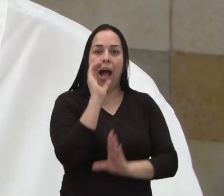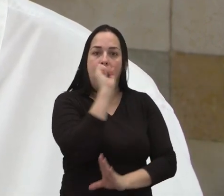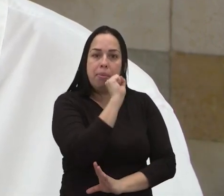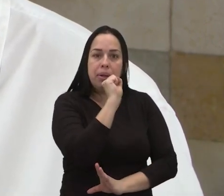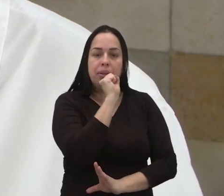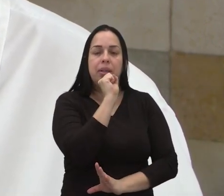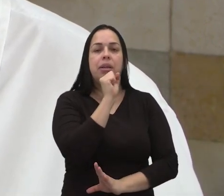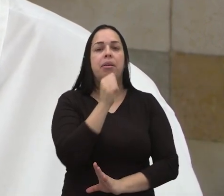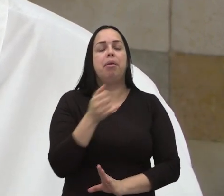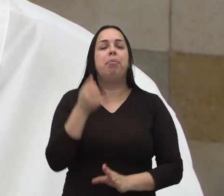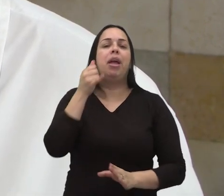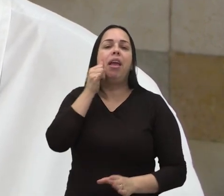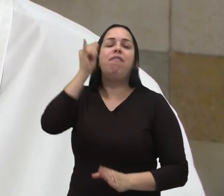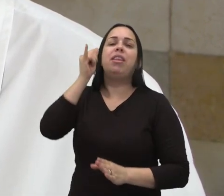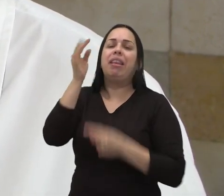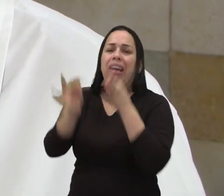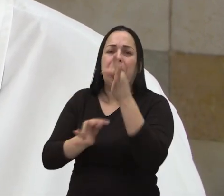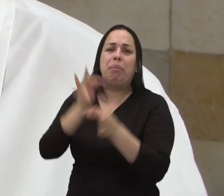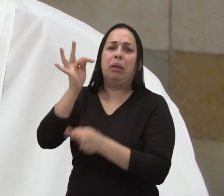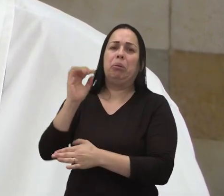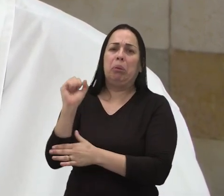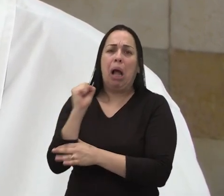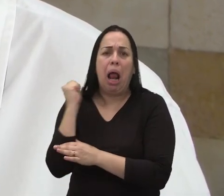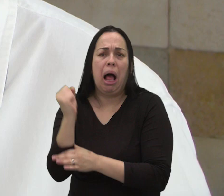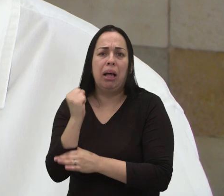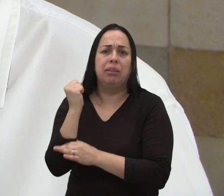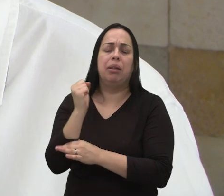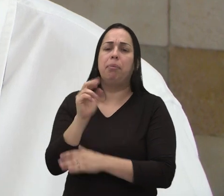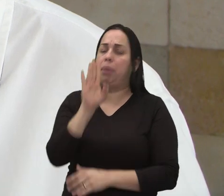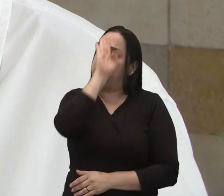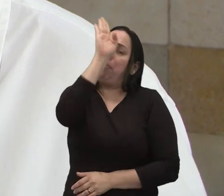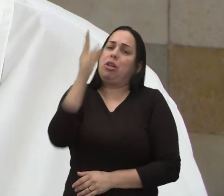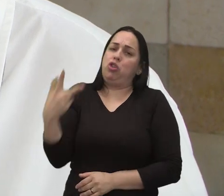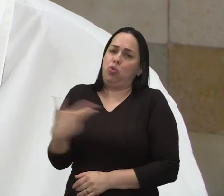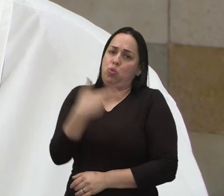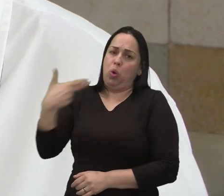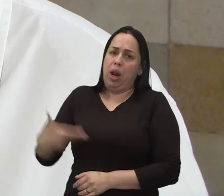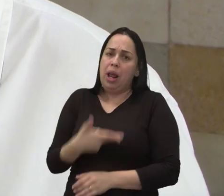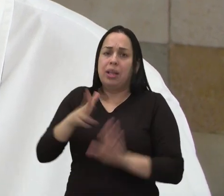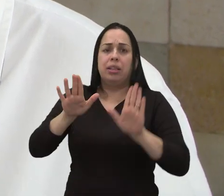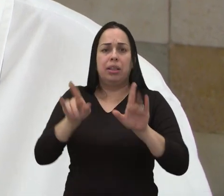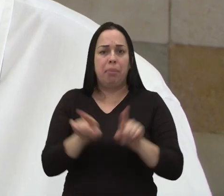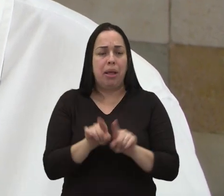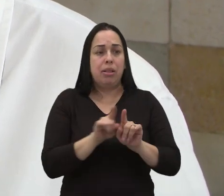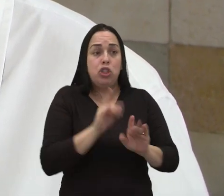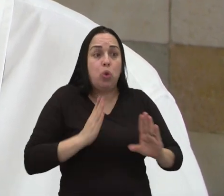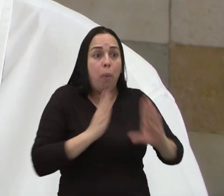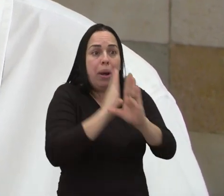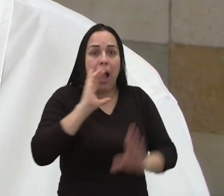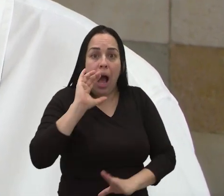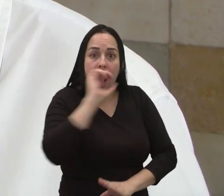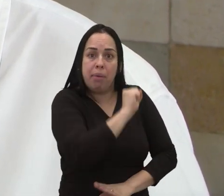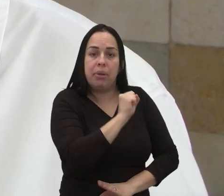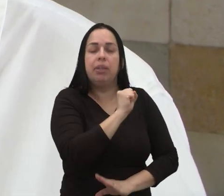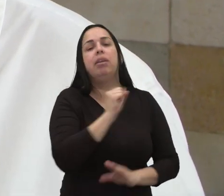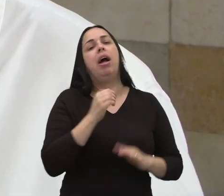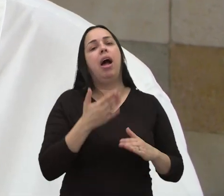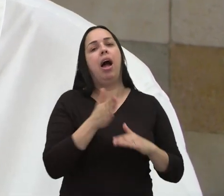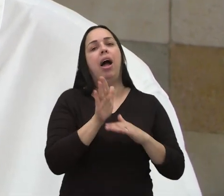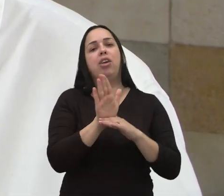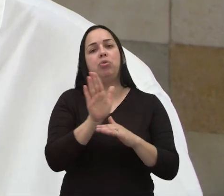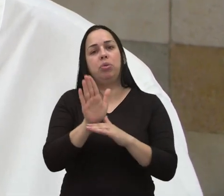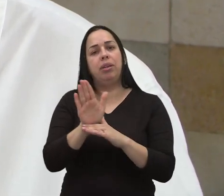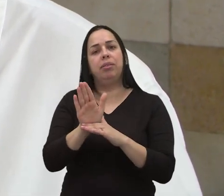possibilitar tratamentos menos agressivos, principalmente em relação à cirurgia. O diagnóstico precoce